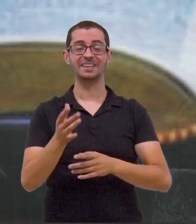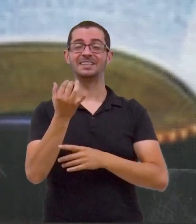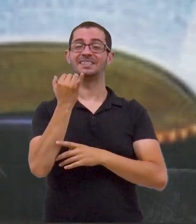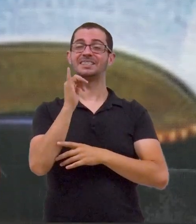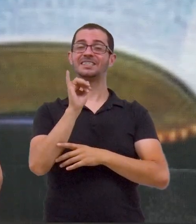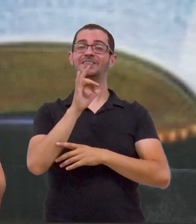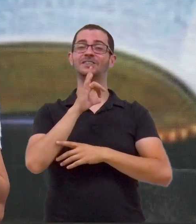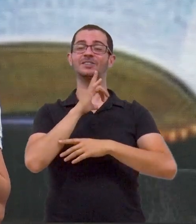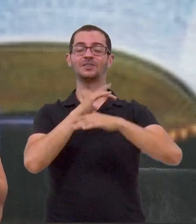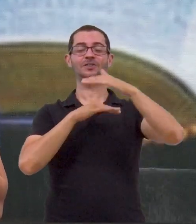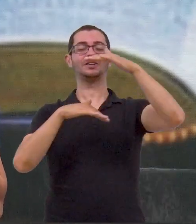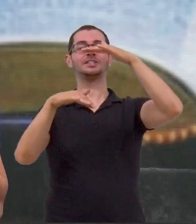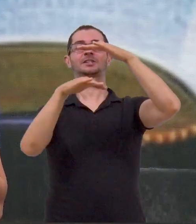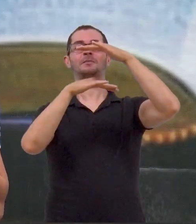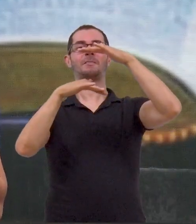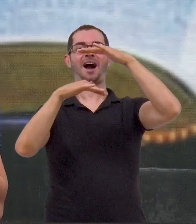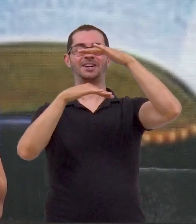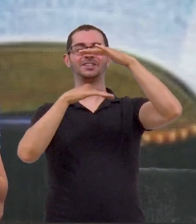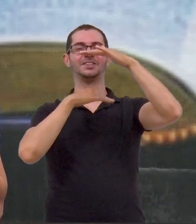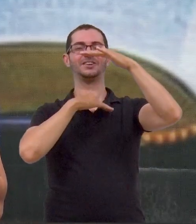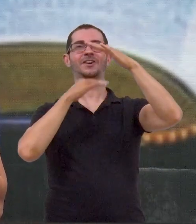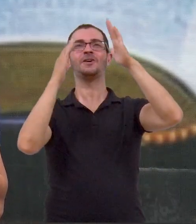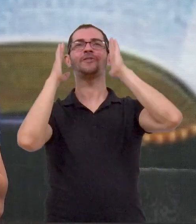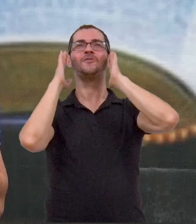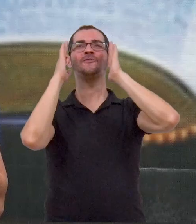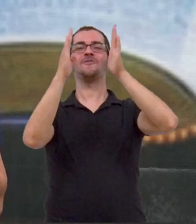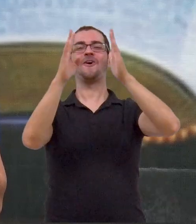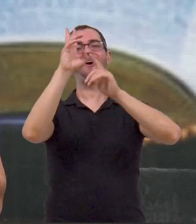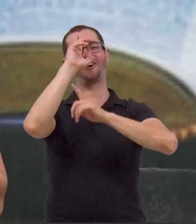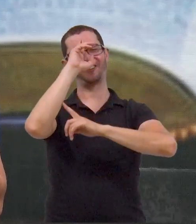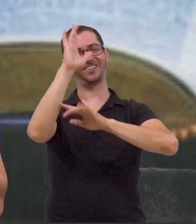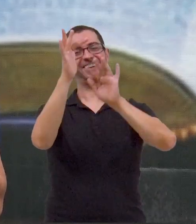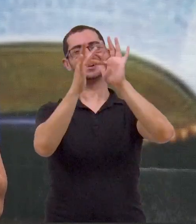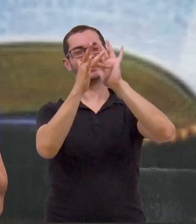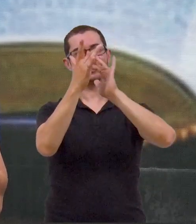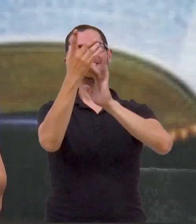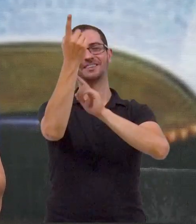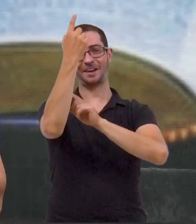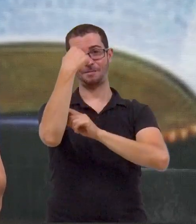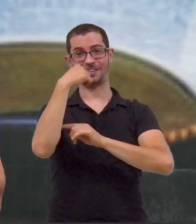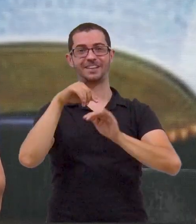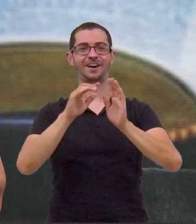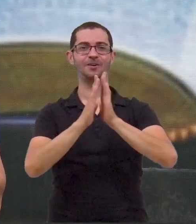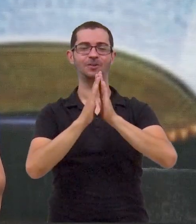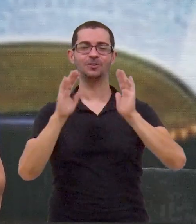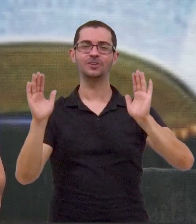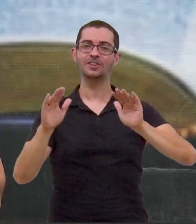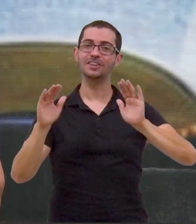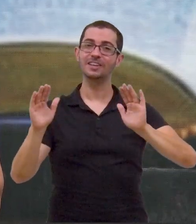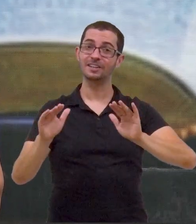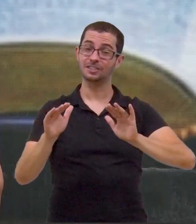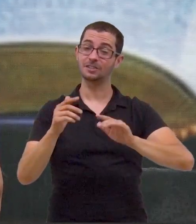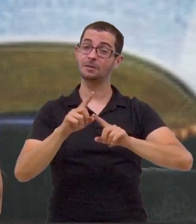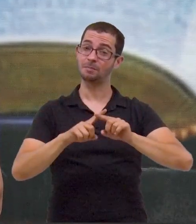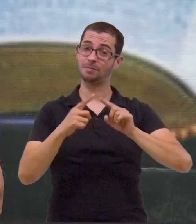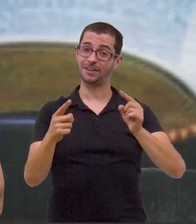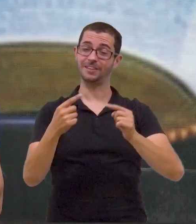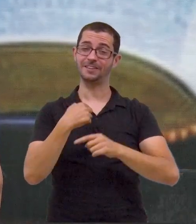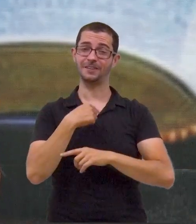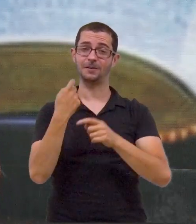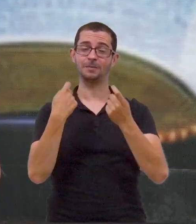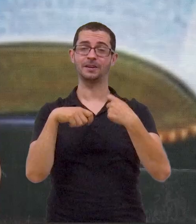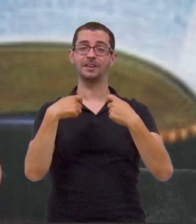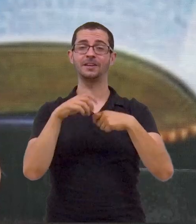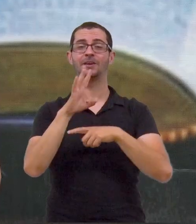do Senhor Jesus, ele vai mandar os anjos dele cuidar de mim, nos momentos precisos. Mas eu preciso conhecer, este